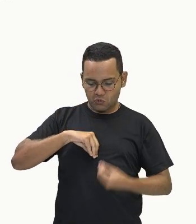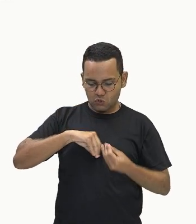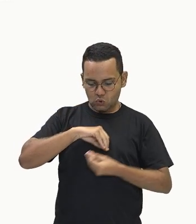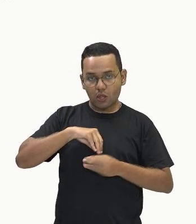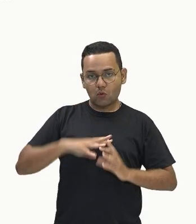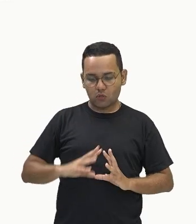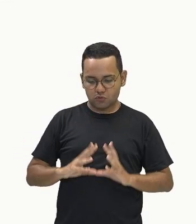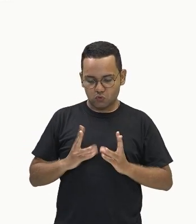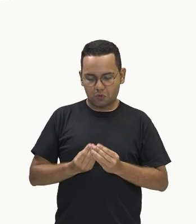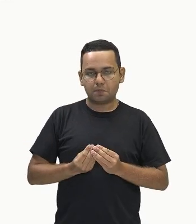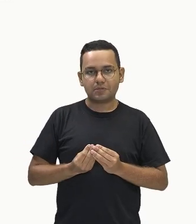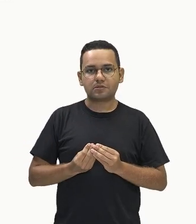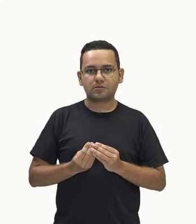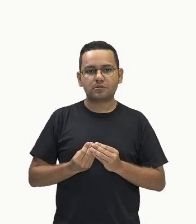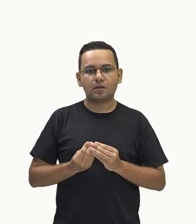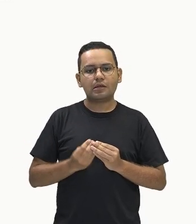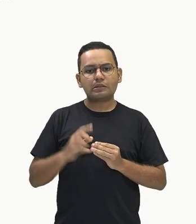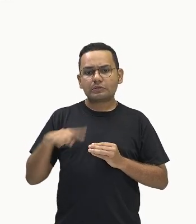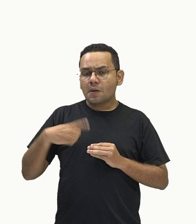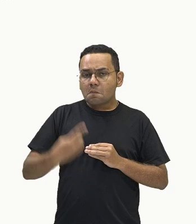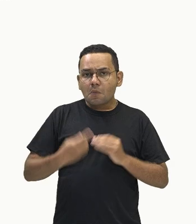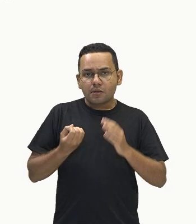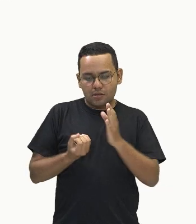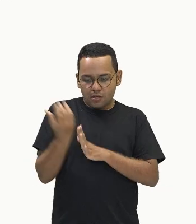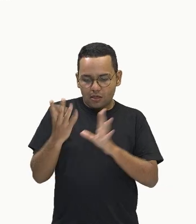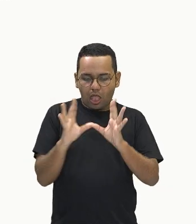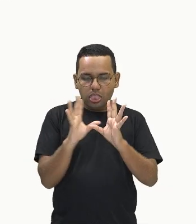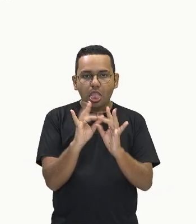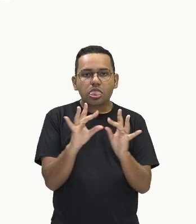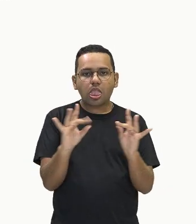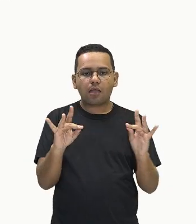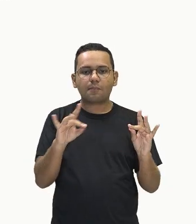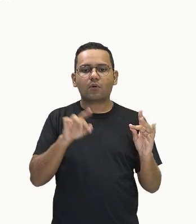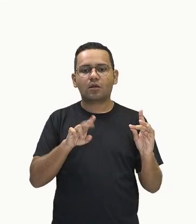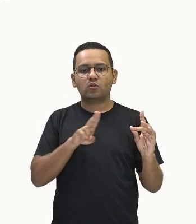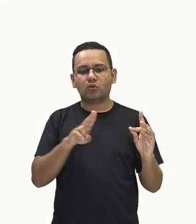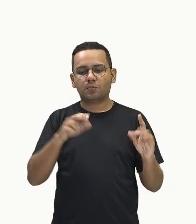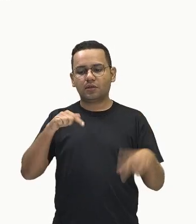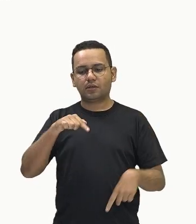um líquido pastoso denominado o